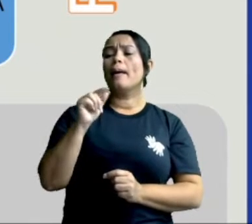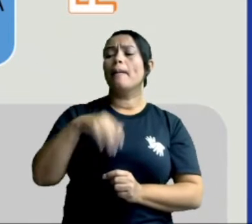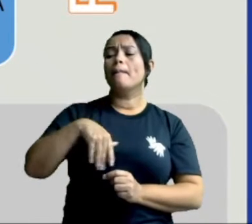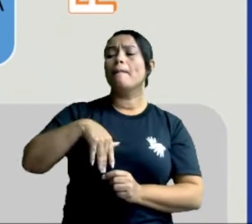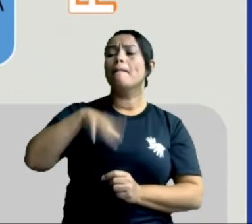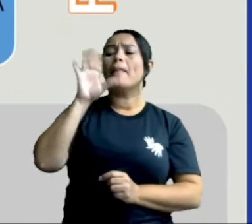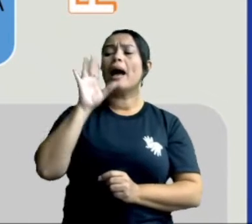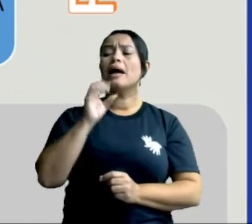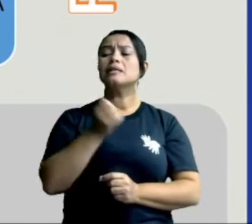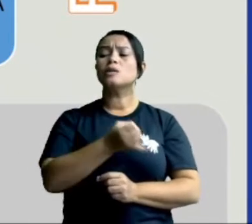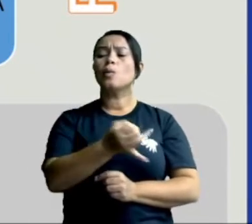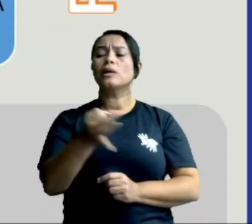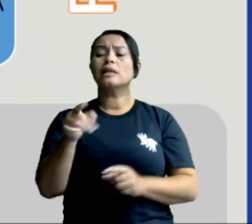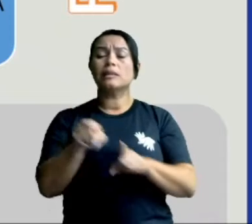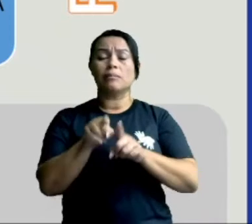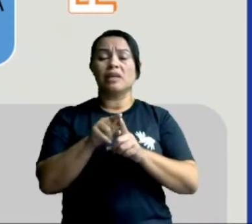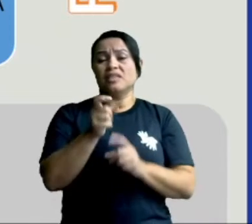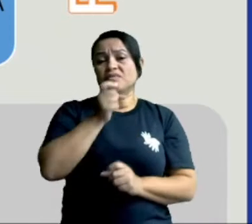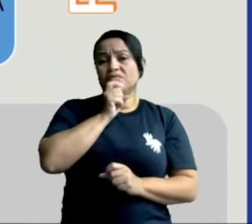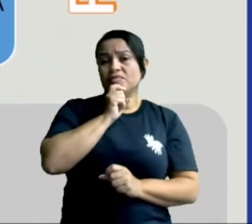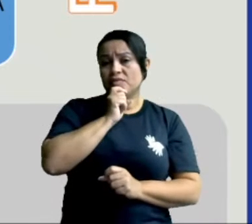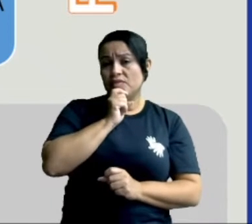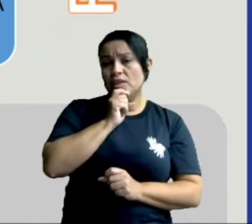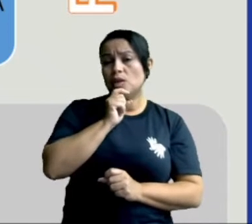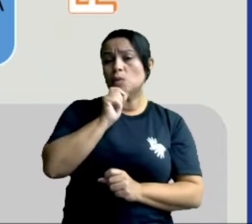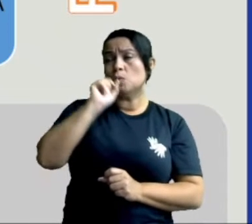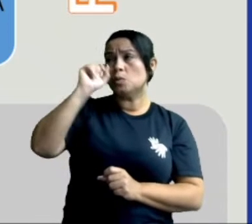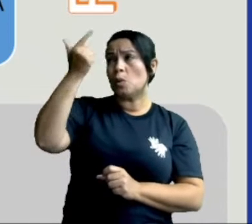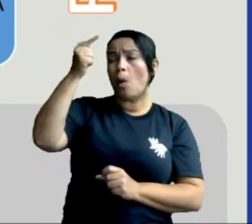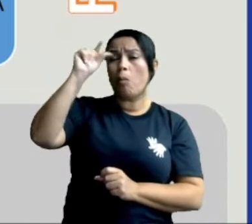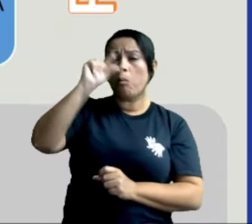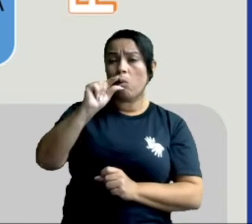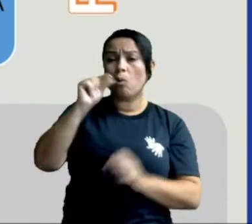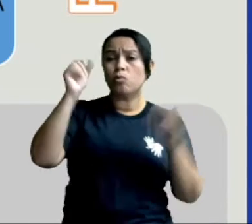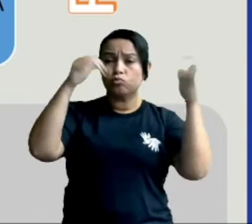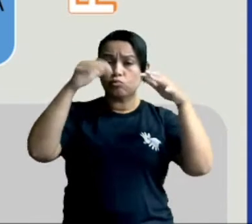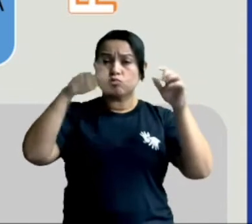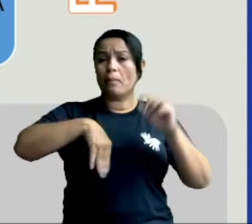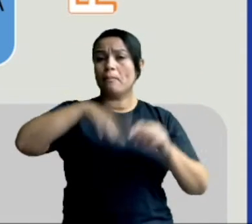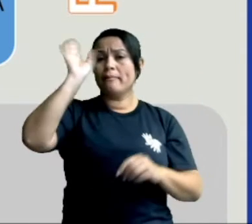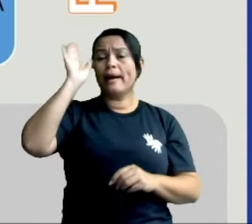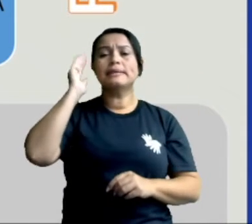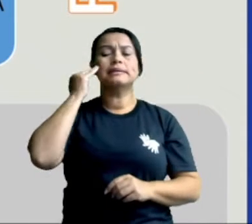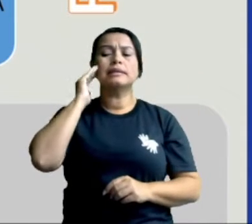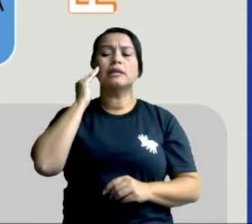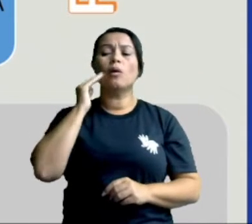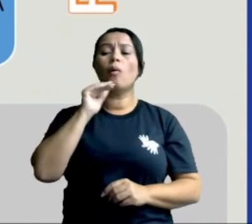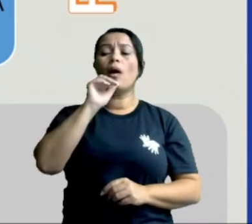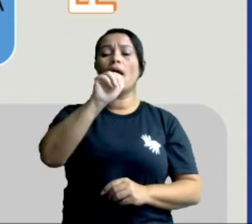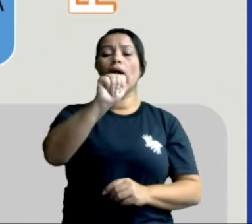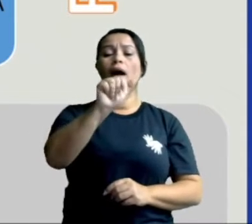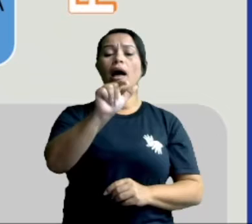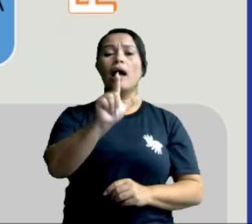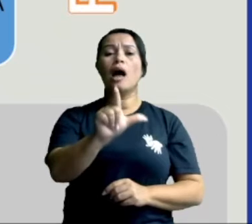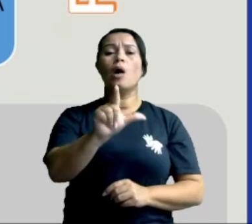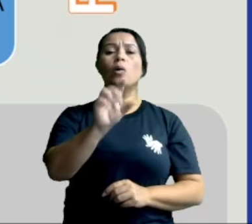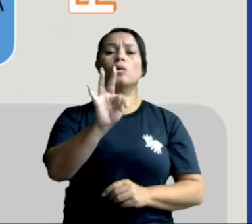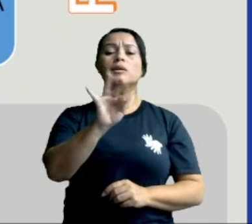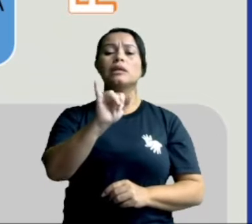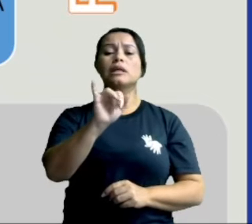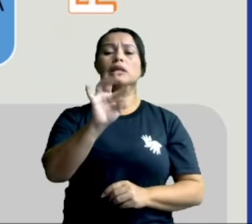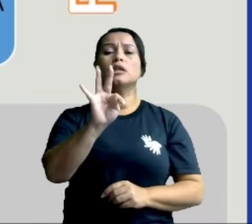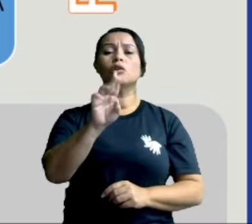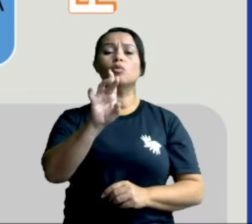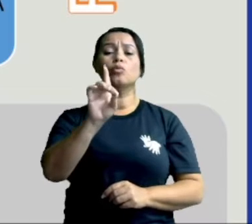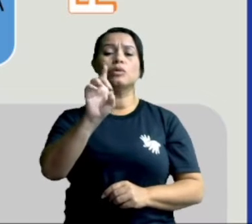extremidades é mais frio ou quem sabe nem nos radiação solar a altitude altitude